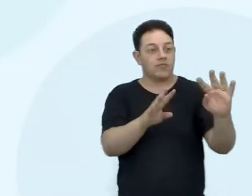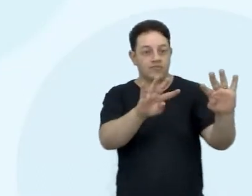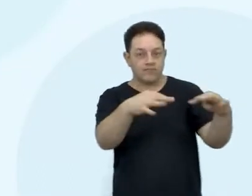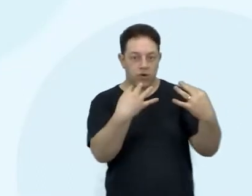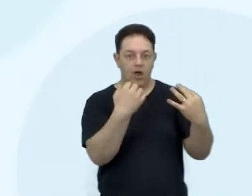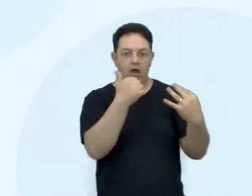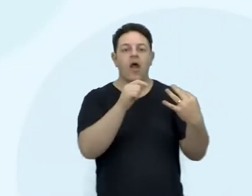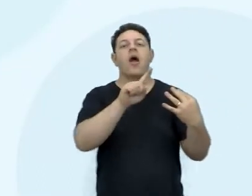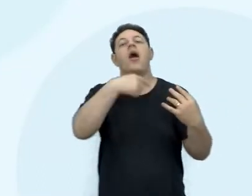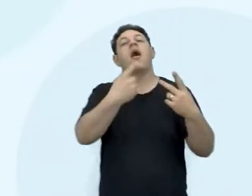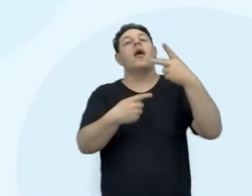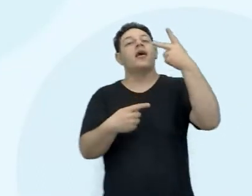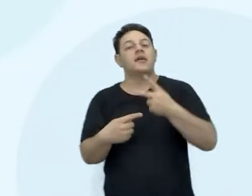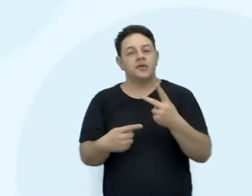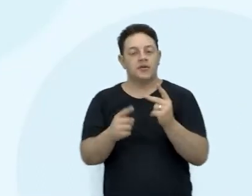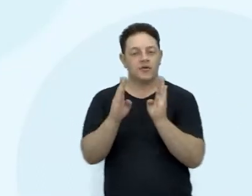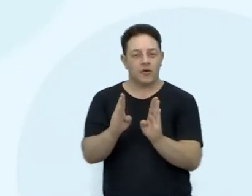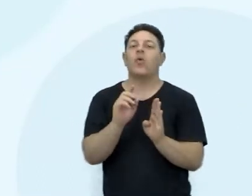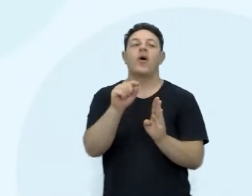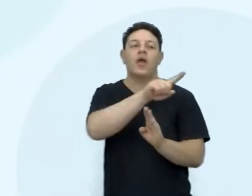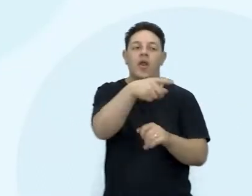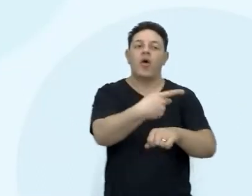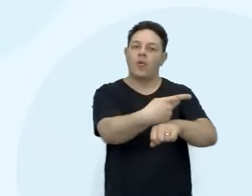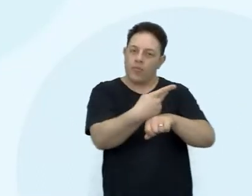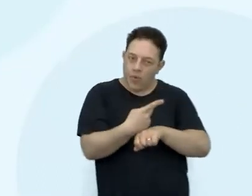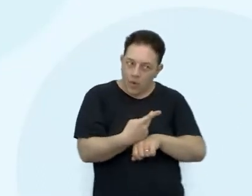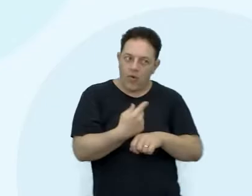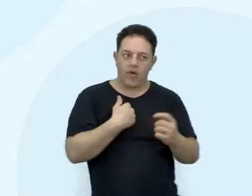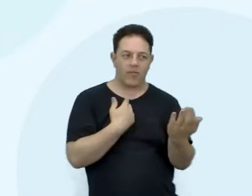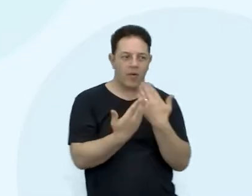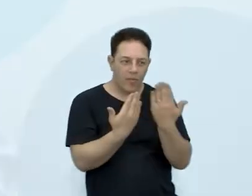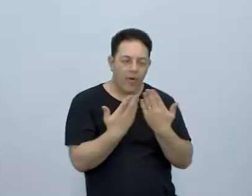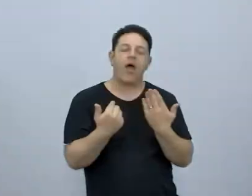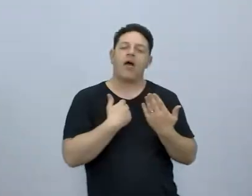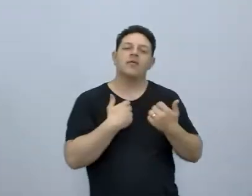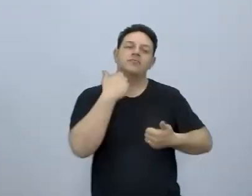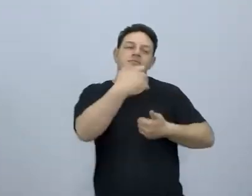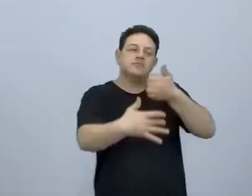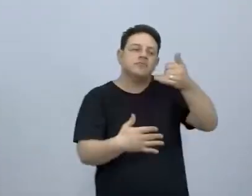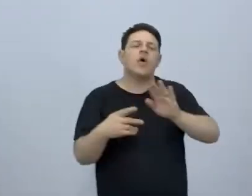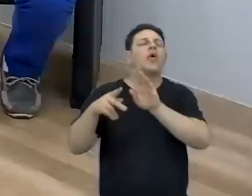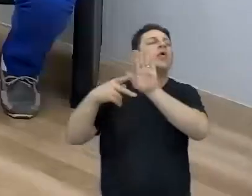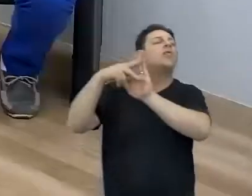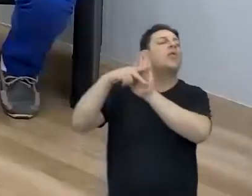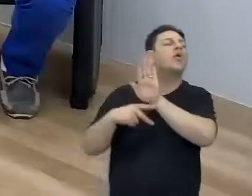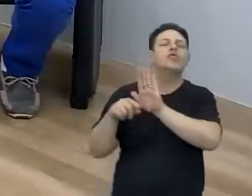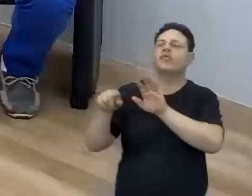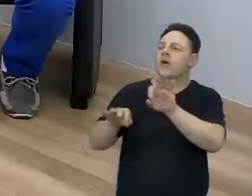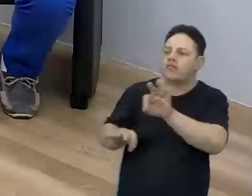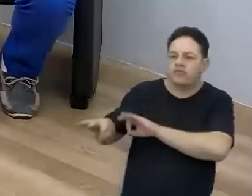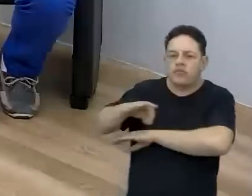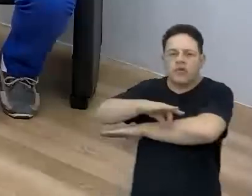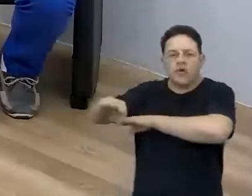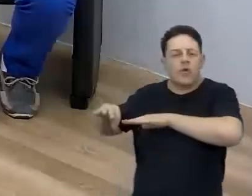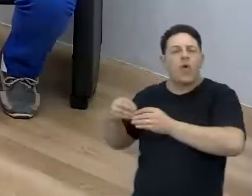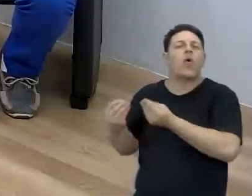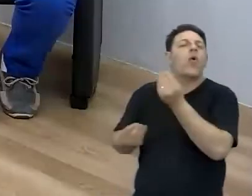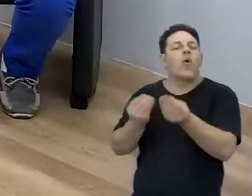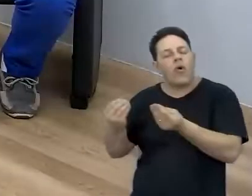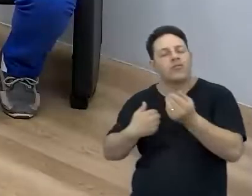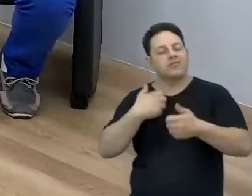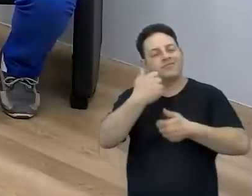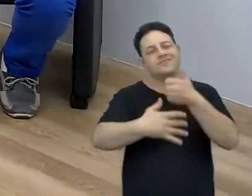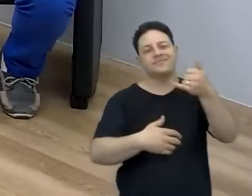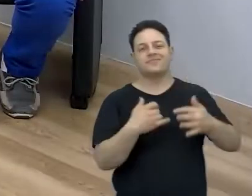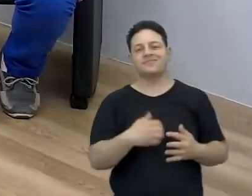eles me procurariam, eu falaria todo o projeto em si, né? E o que você achou disso tudo aí, Eveline?